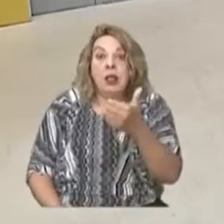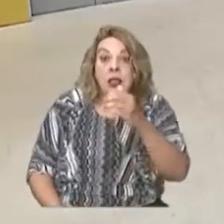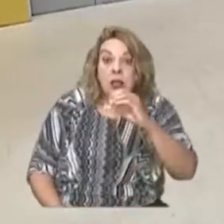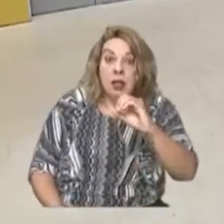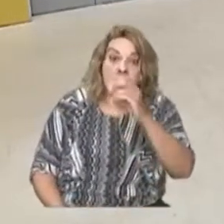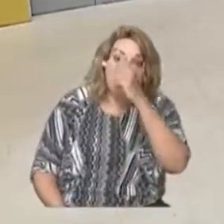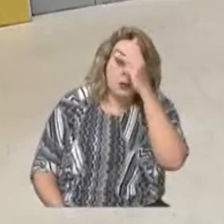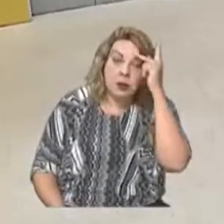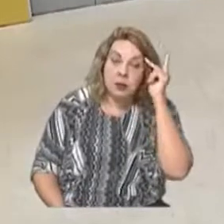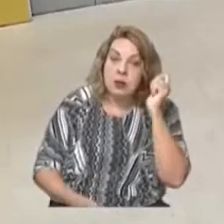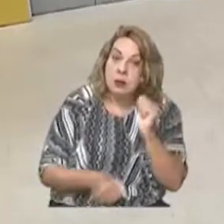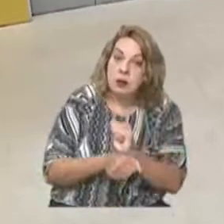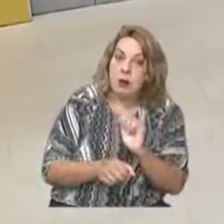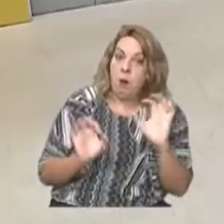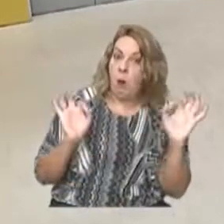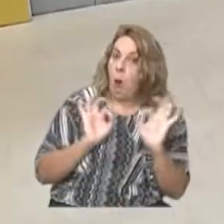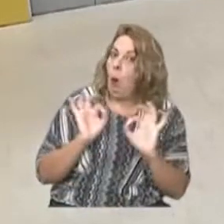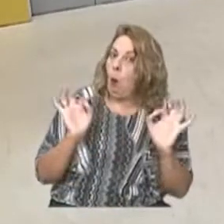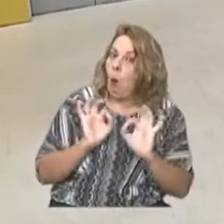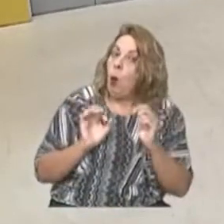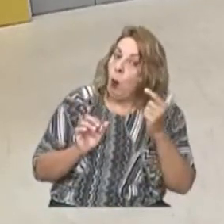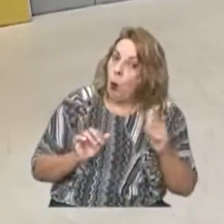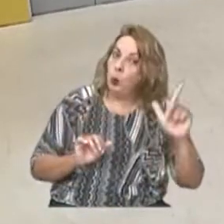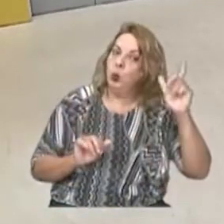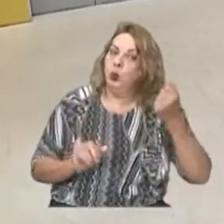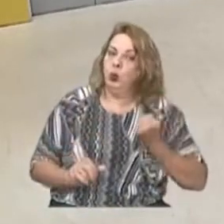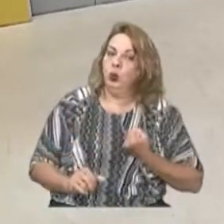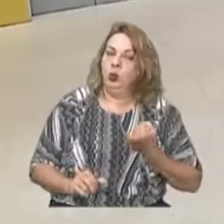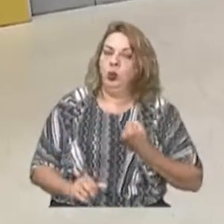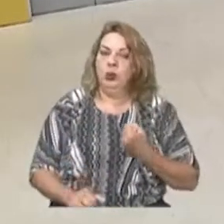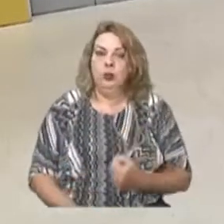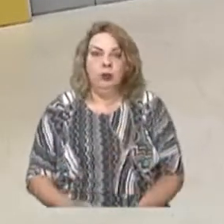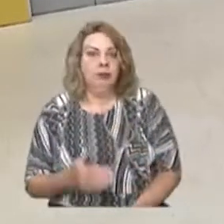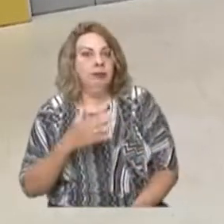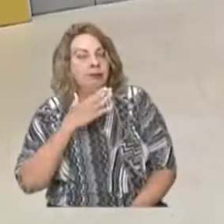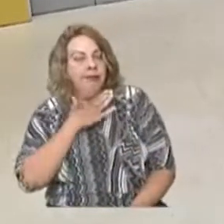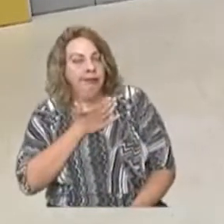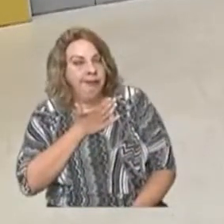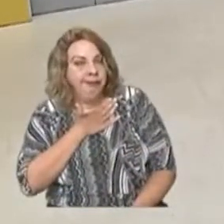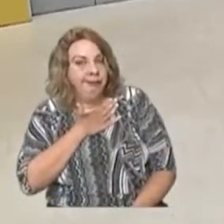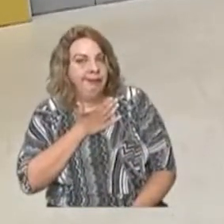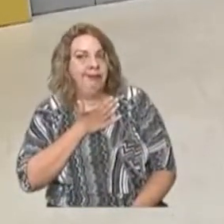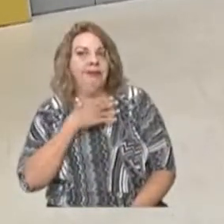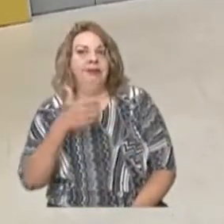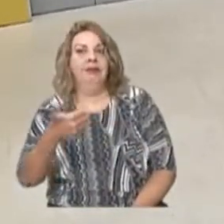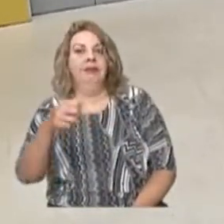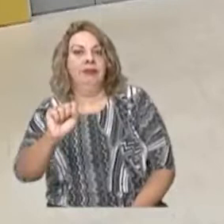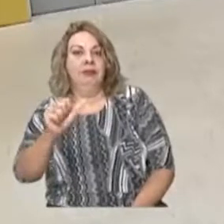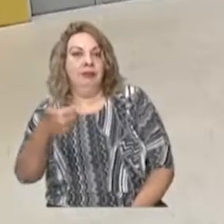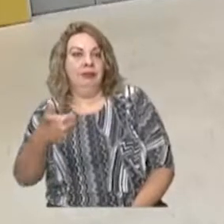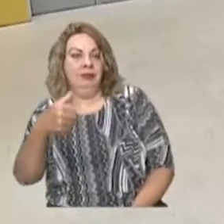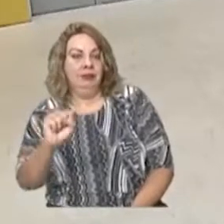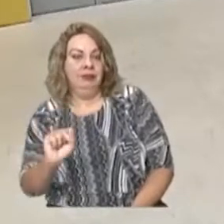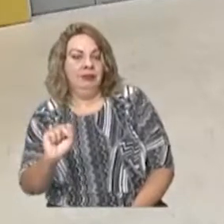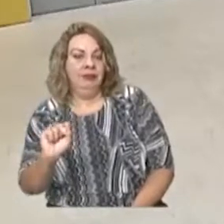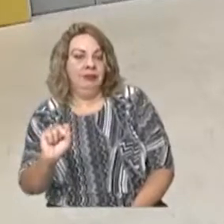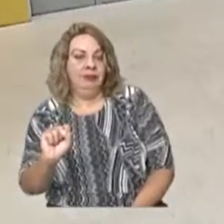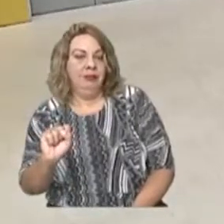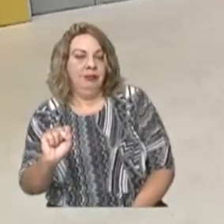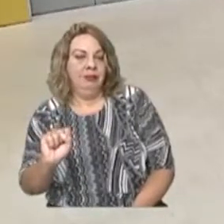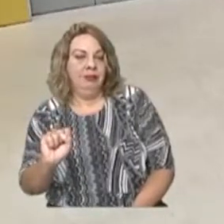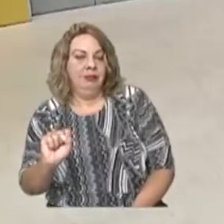na espera, ainda não está decidido. Pode chamar mais uma. Ai, ai, ai, gente. 18, 18.